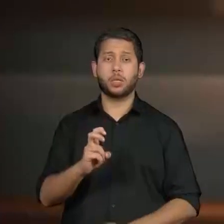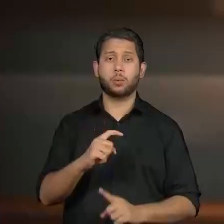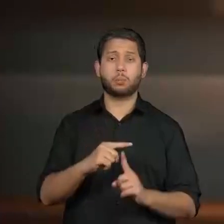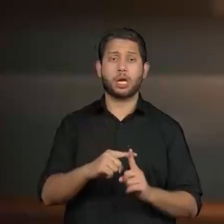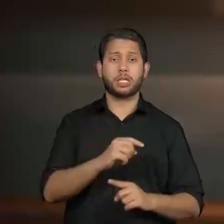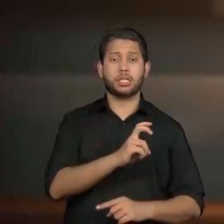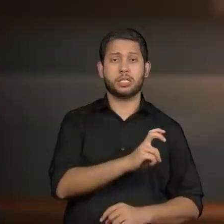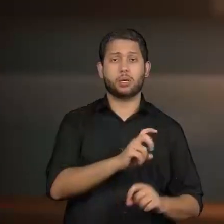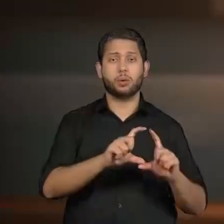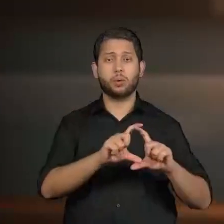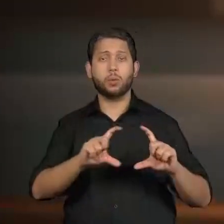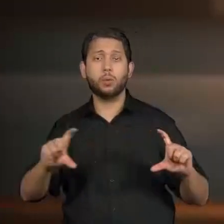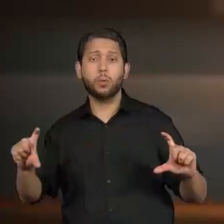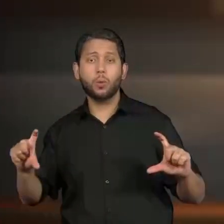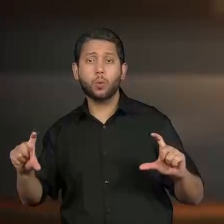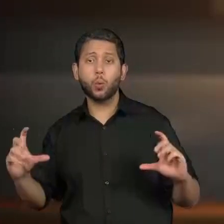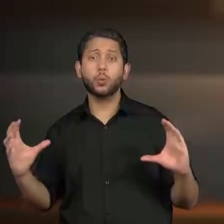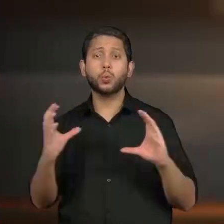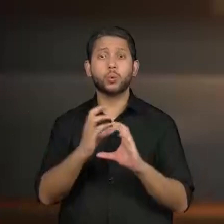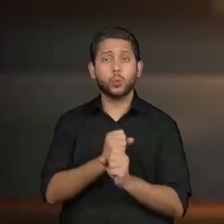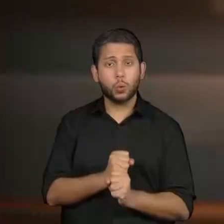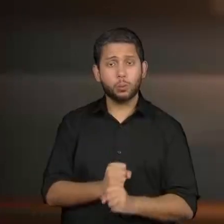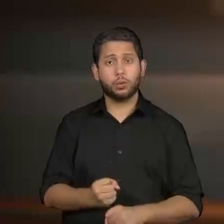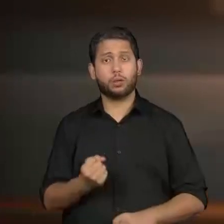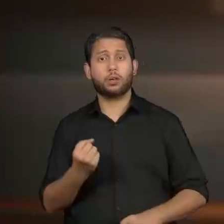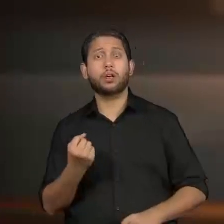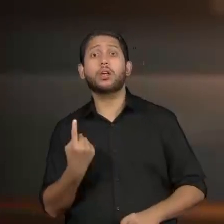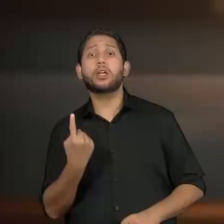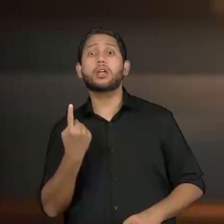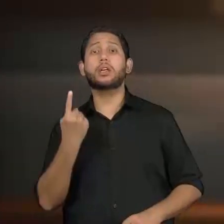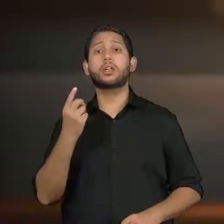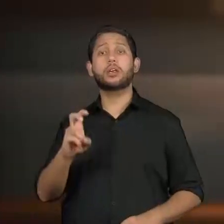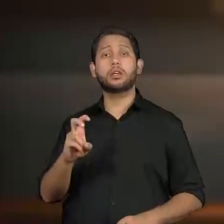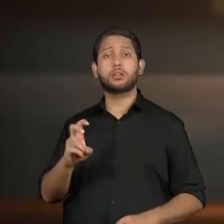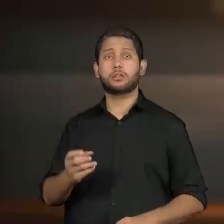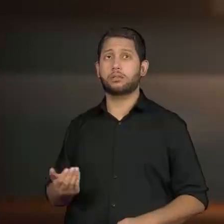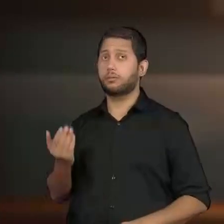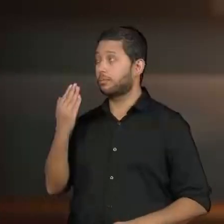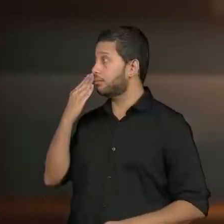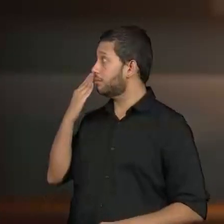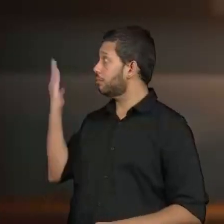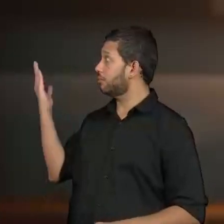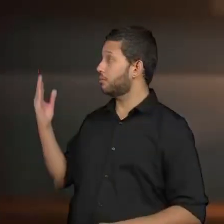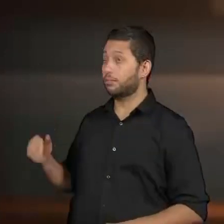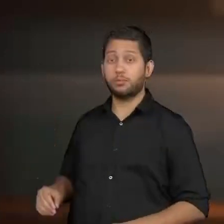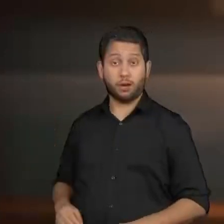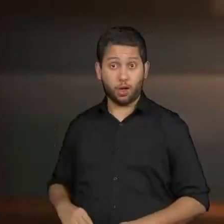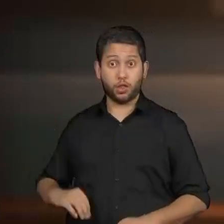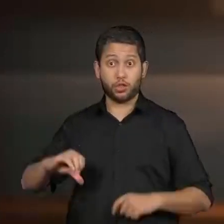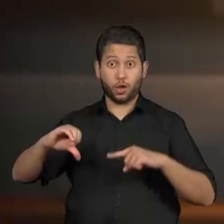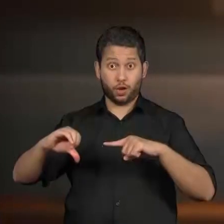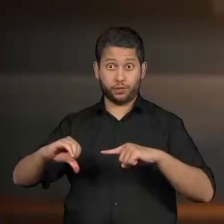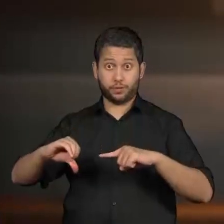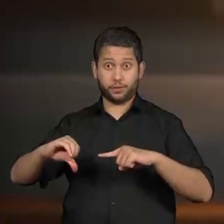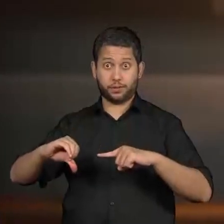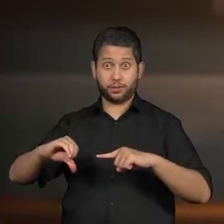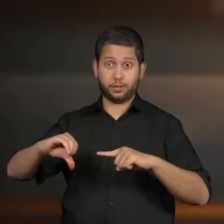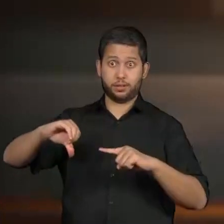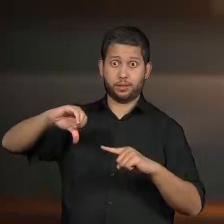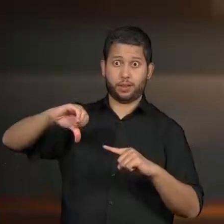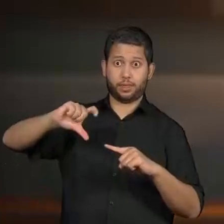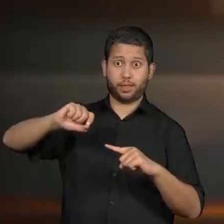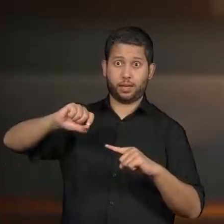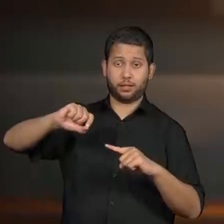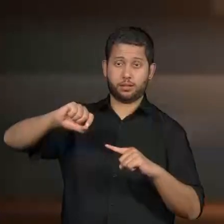andou 5, 10, 15 minutos e eu cheguei nas 14